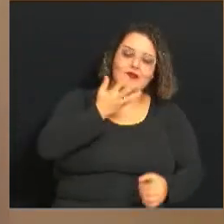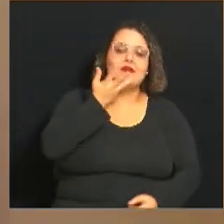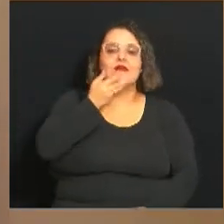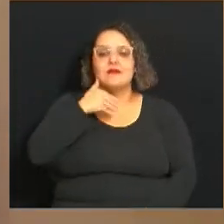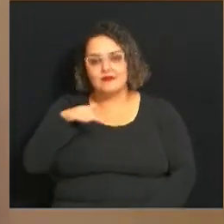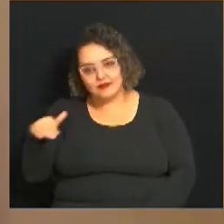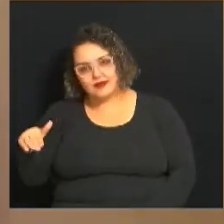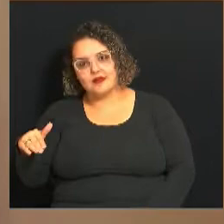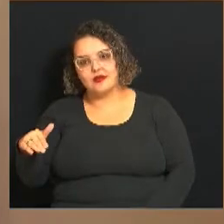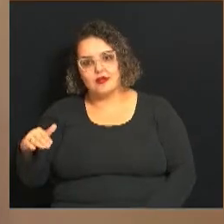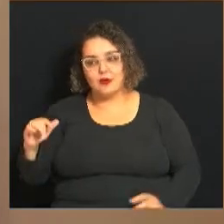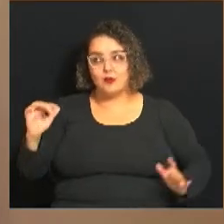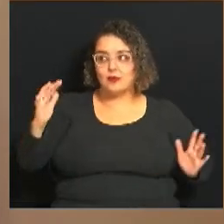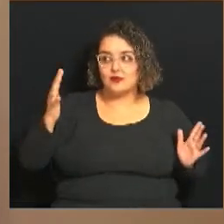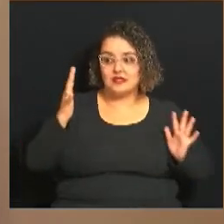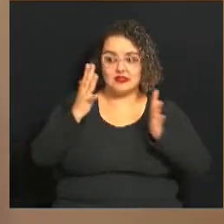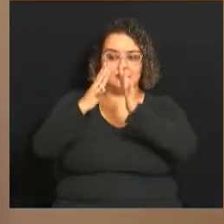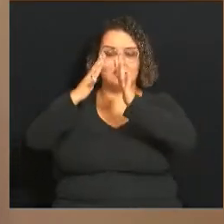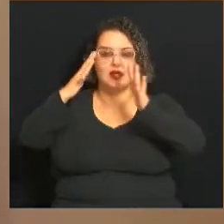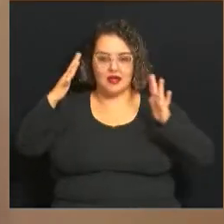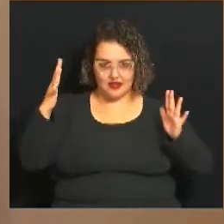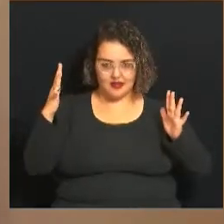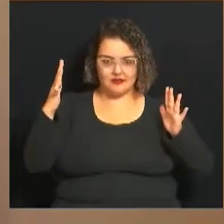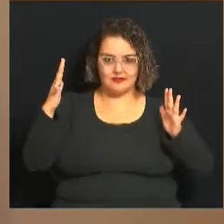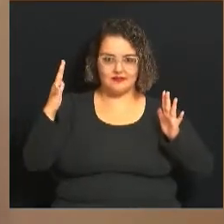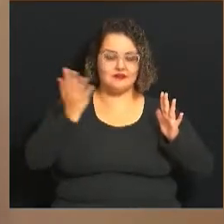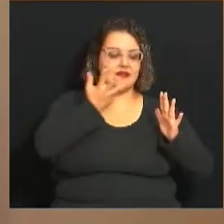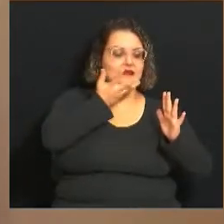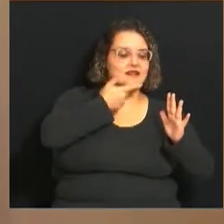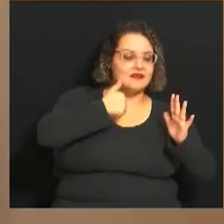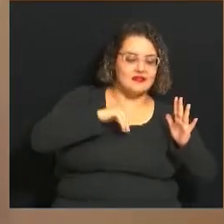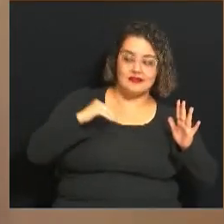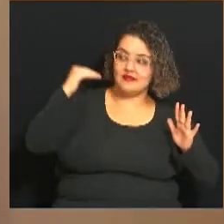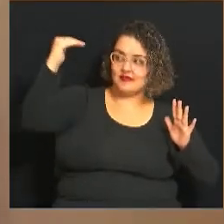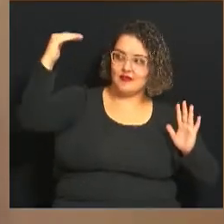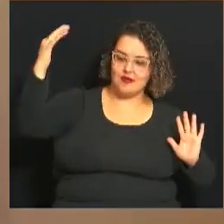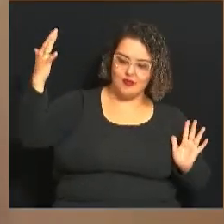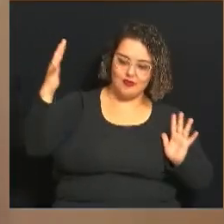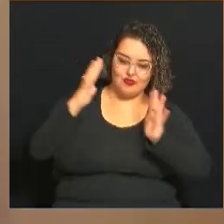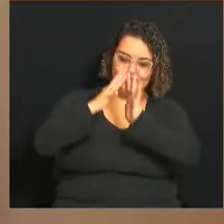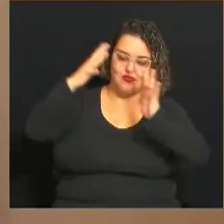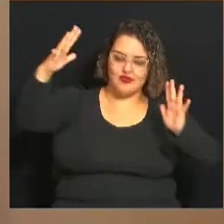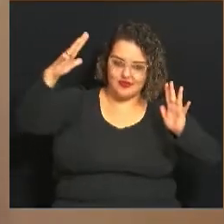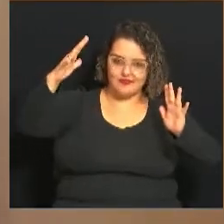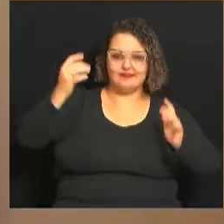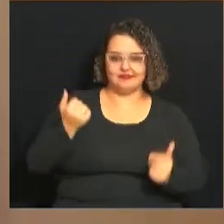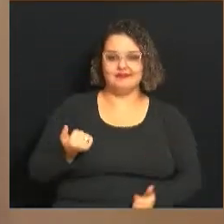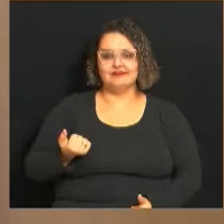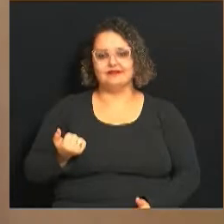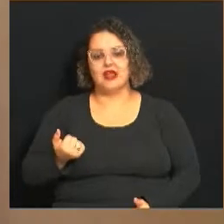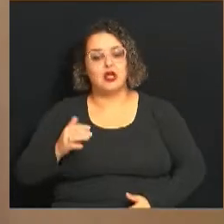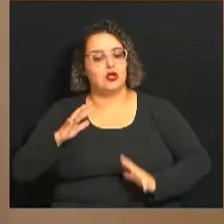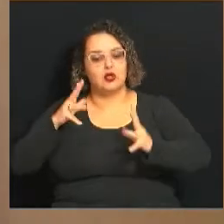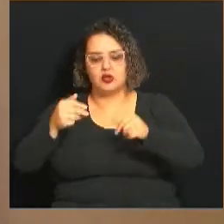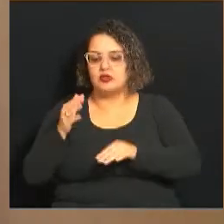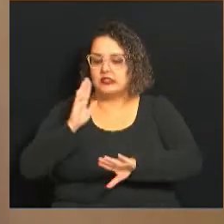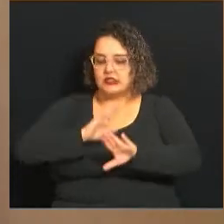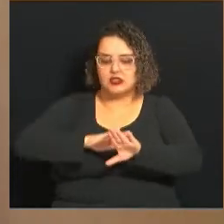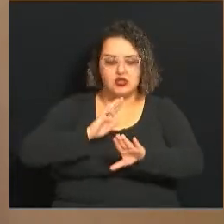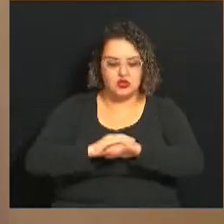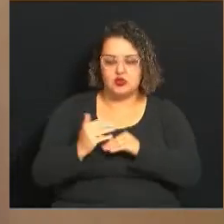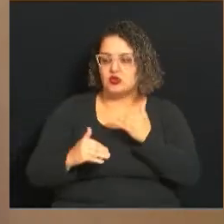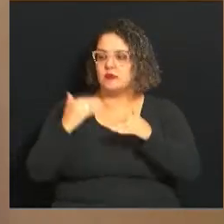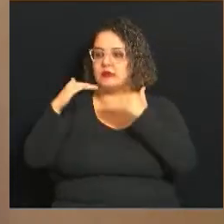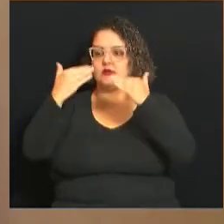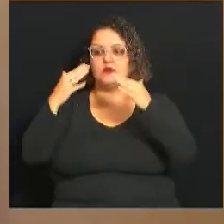infância, em relação aos nossos filhos, em relação às nossas atitudes, ao que nós vamos desenvolver. Então,